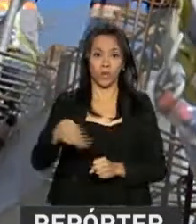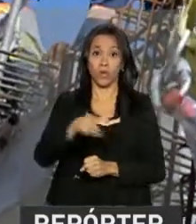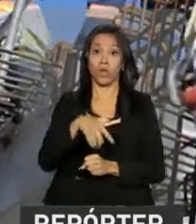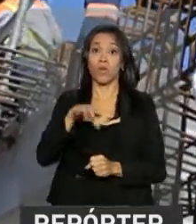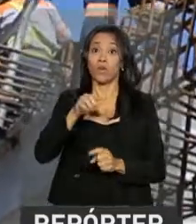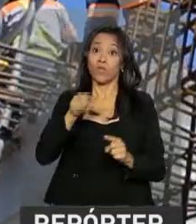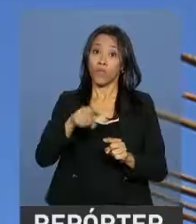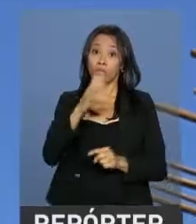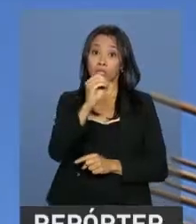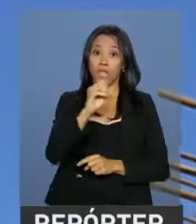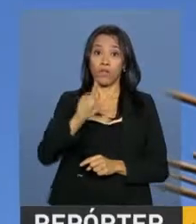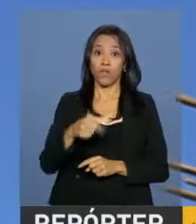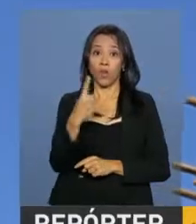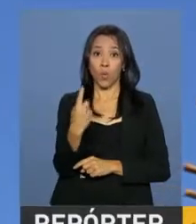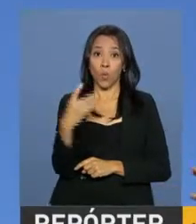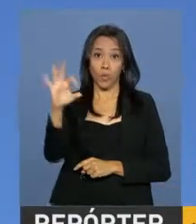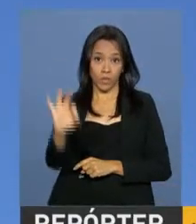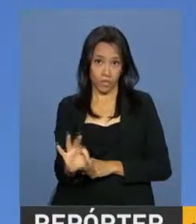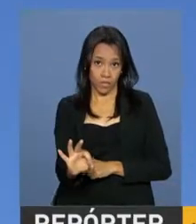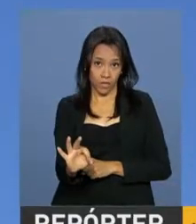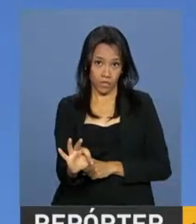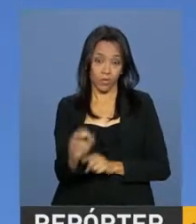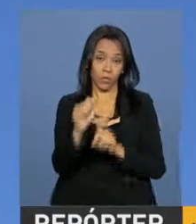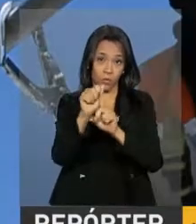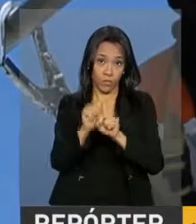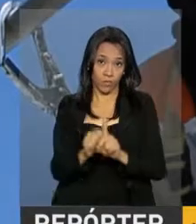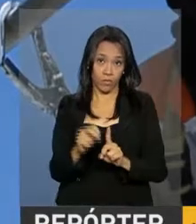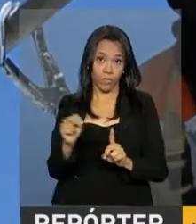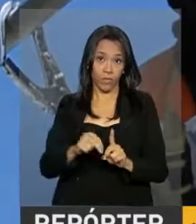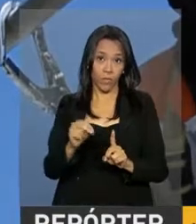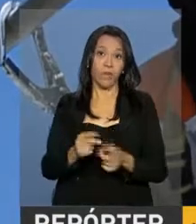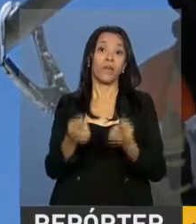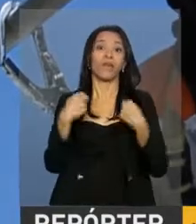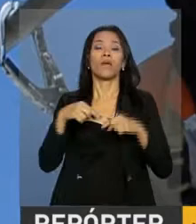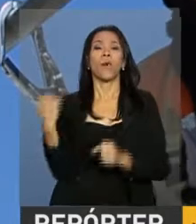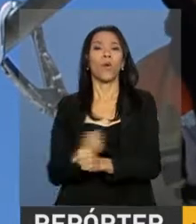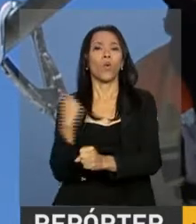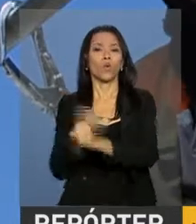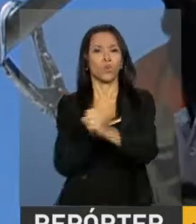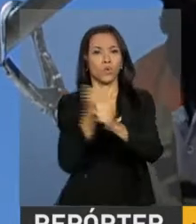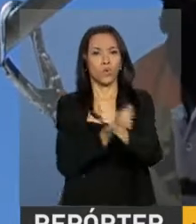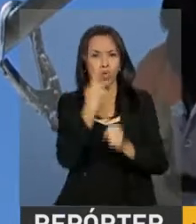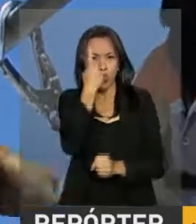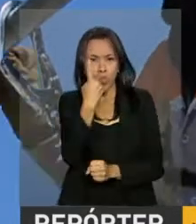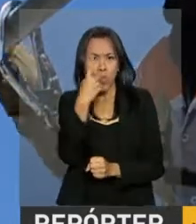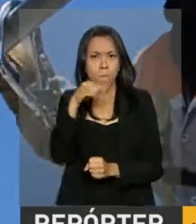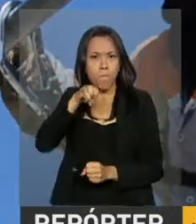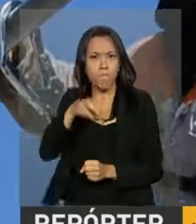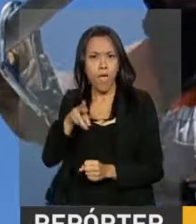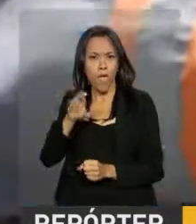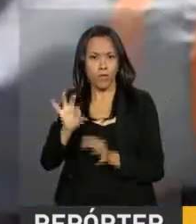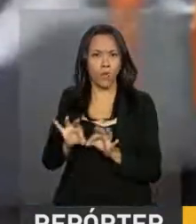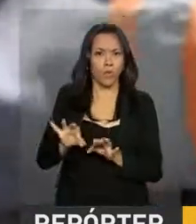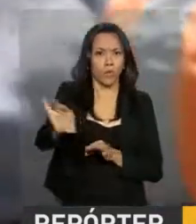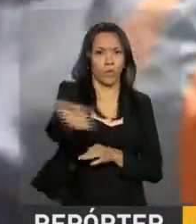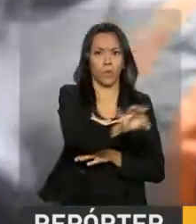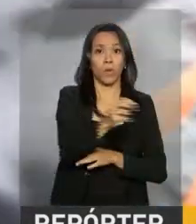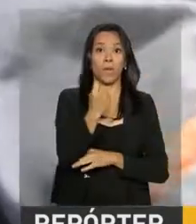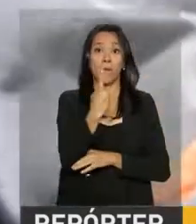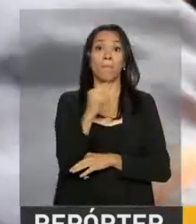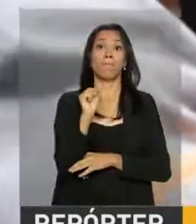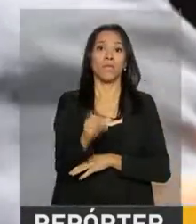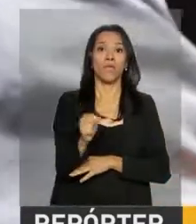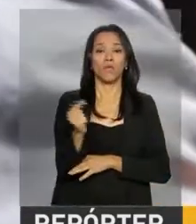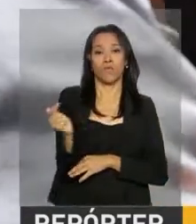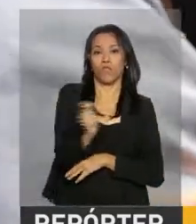0,1 por cento com isso o custo para construir um metro quadrado ficou em mil e vinte e